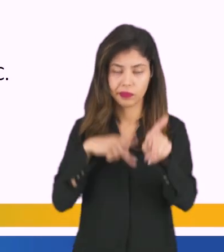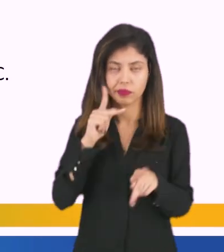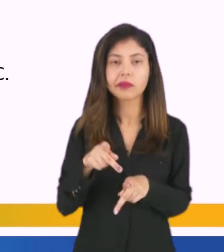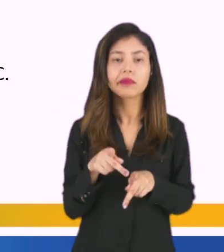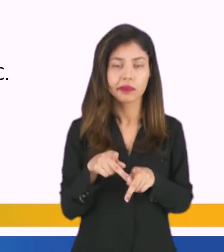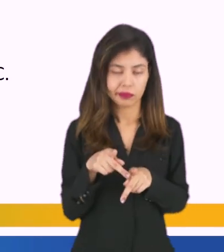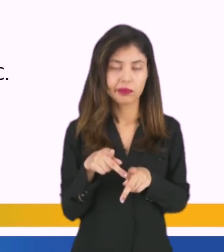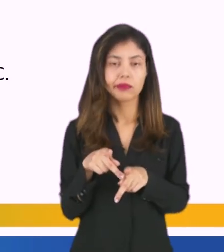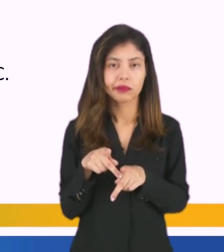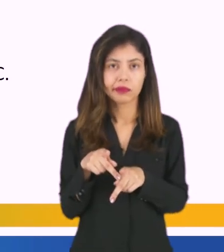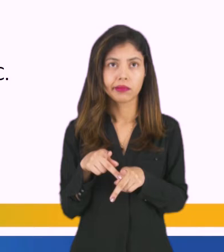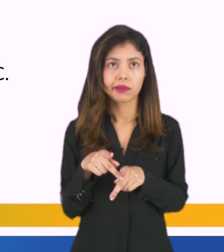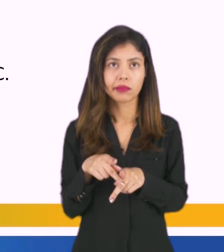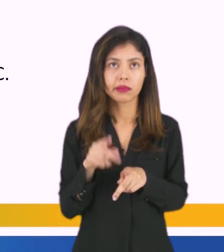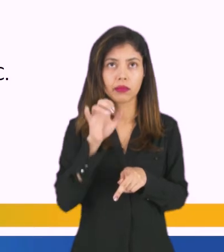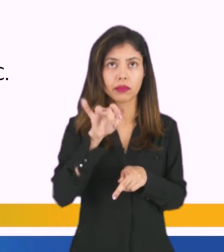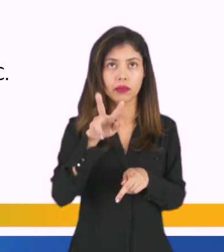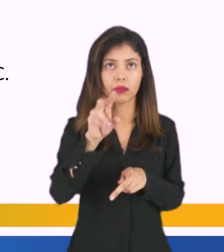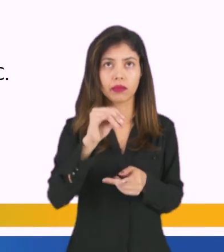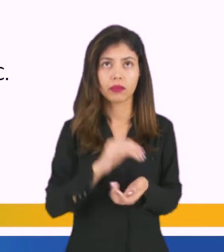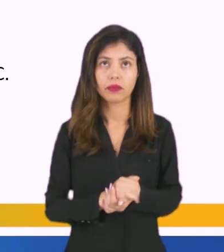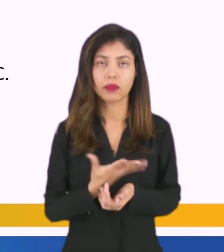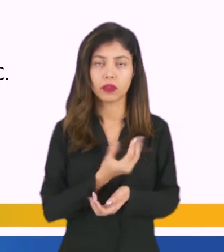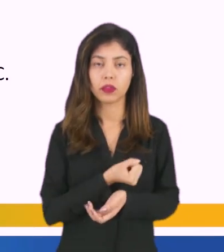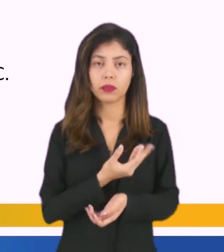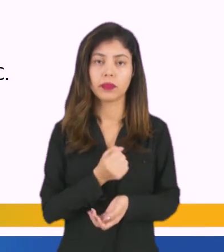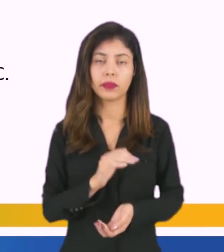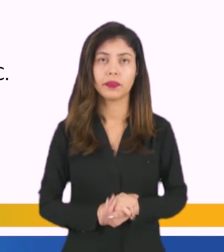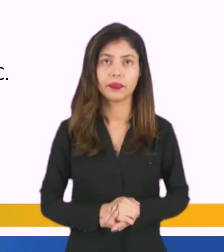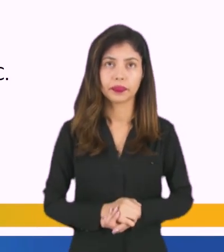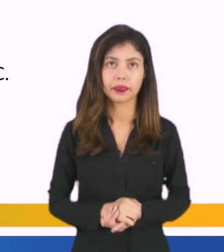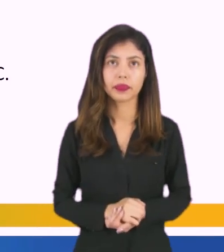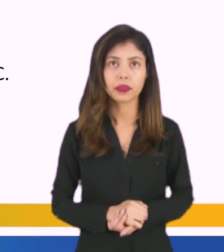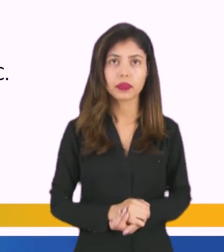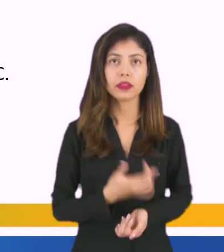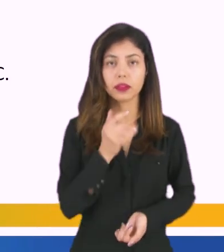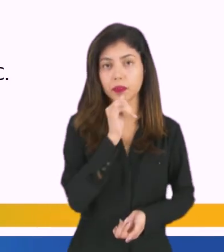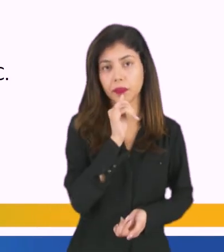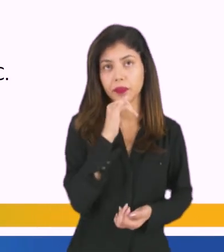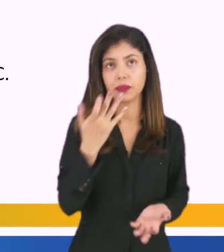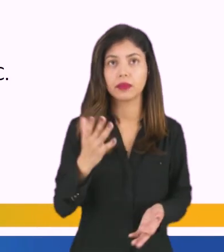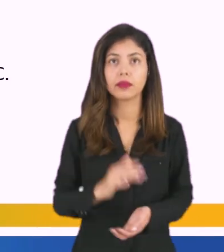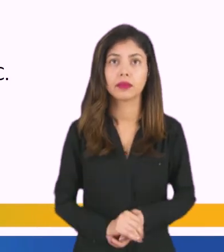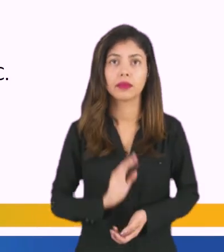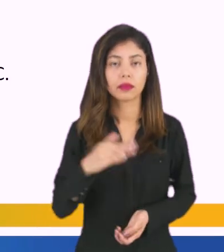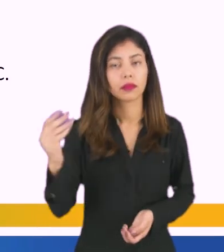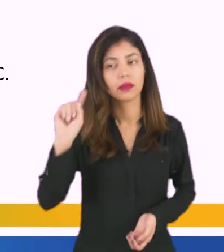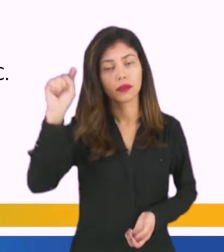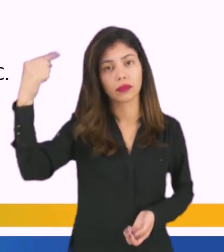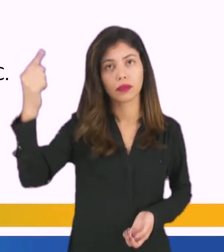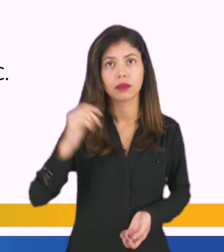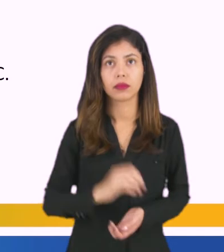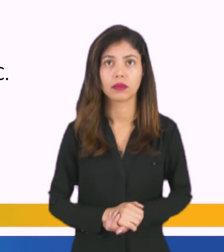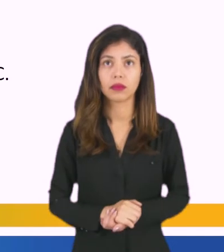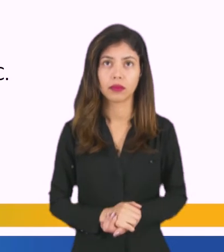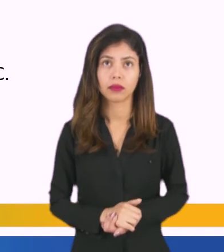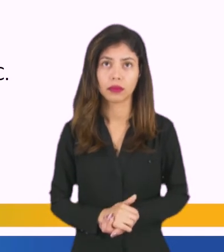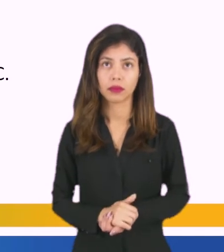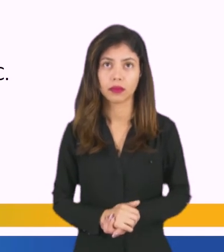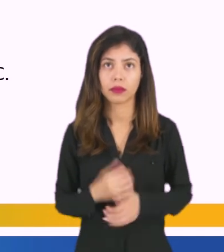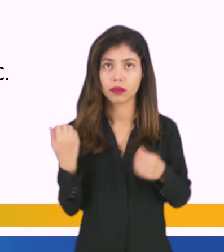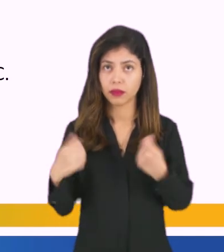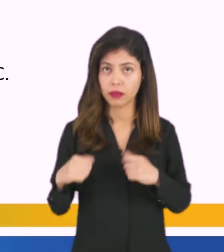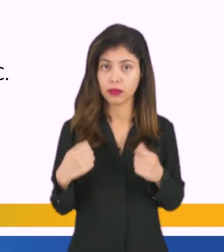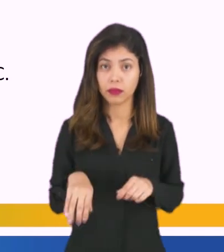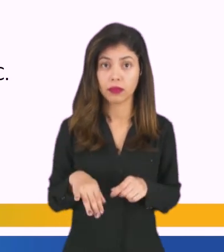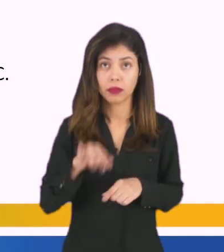está exposta ao risco do evento descrito no numerador. Um exemplo prático disso é quando você vai lá e aí você precisa